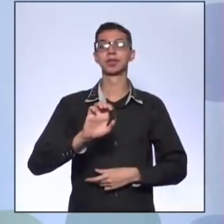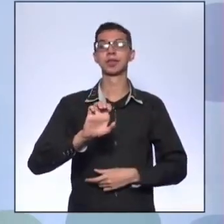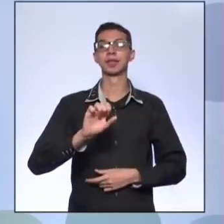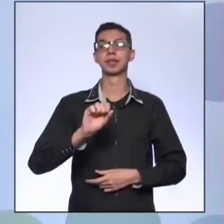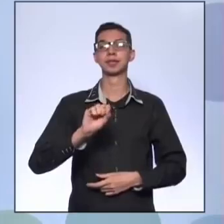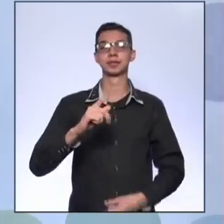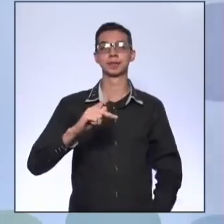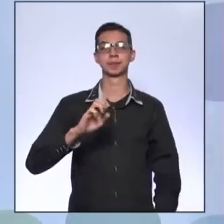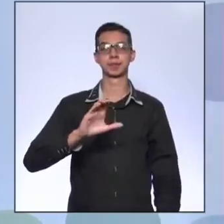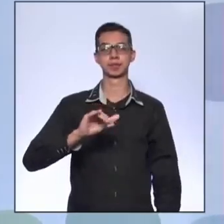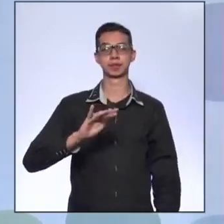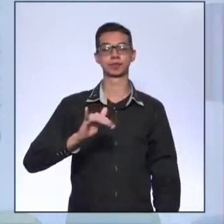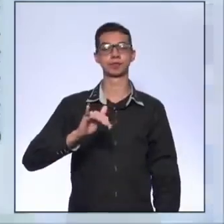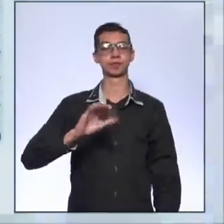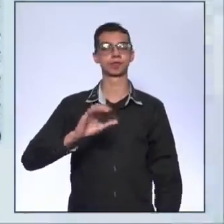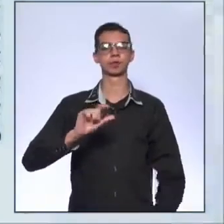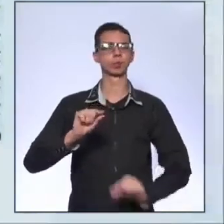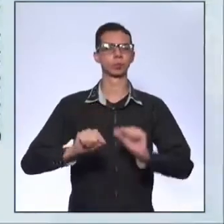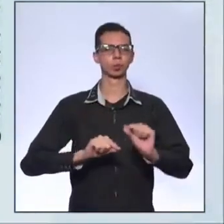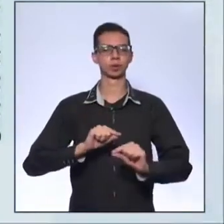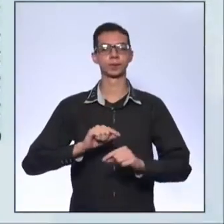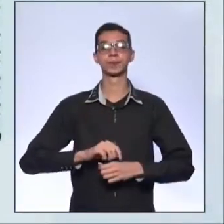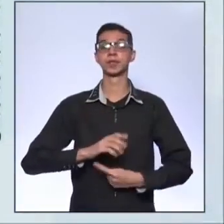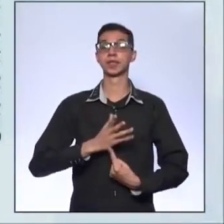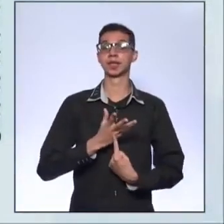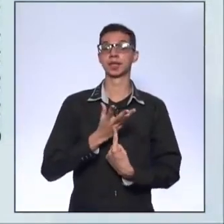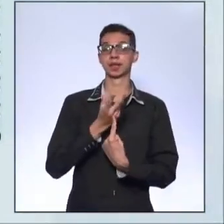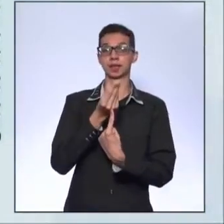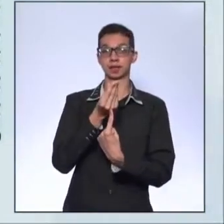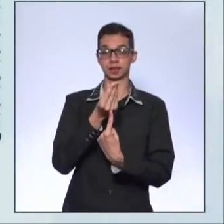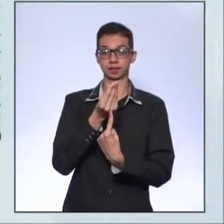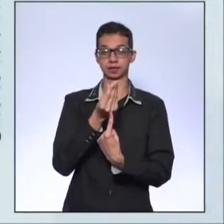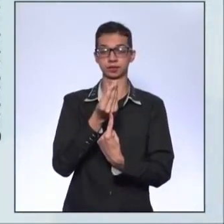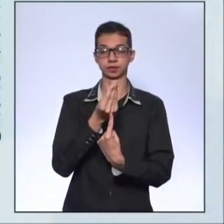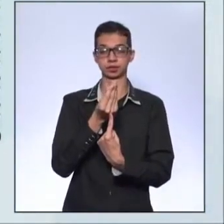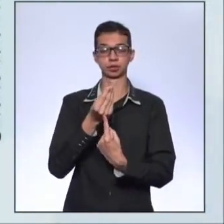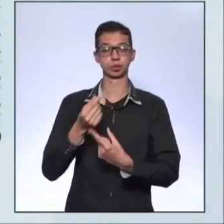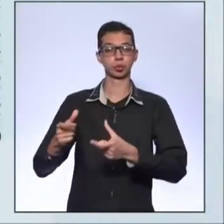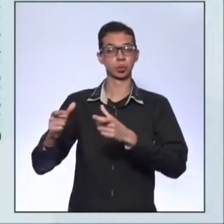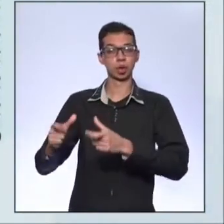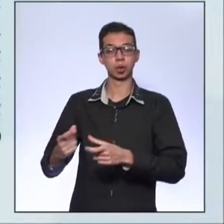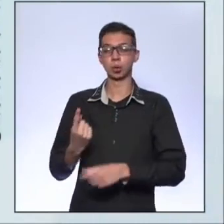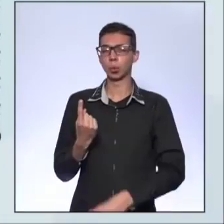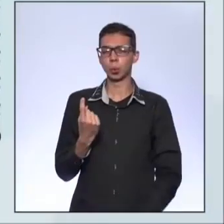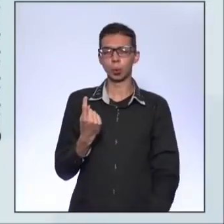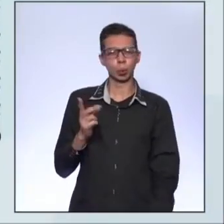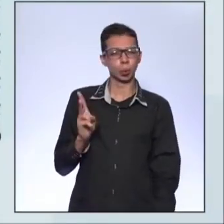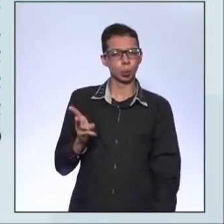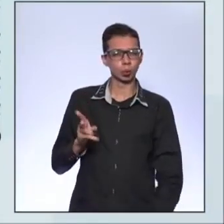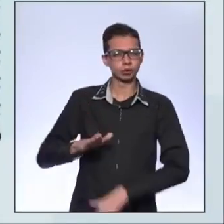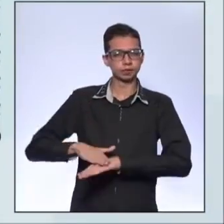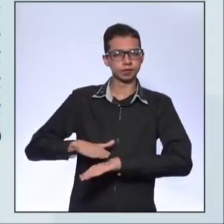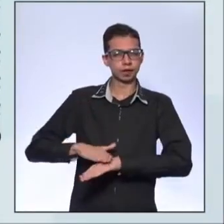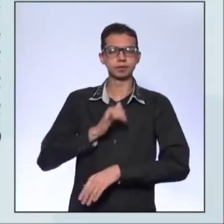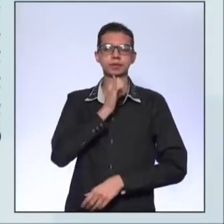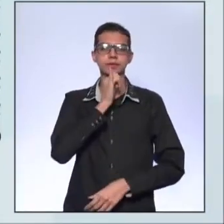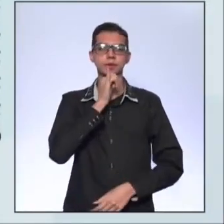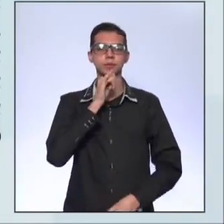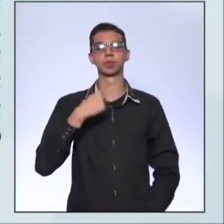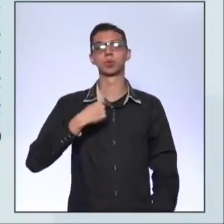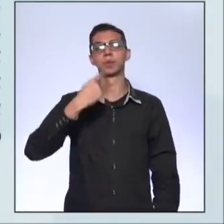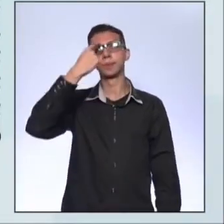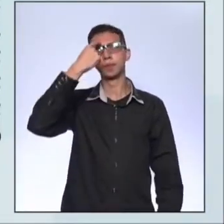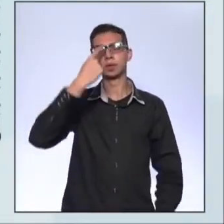specific, gente, é uma obra de arte que ela é produzida em um único local. Vamos supor, eu penso numa obra